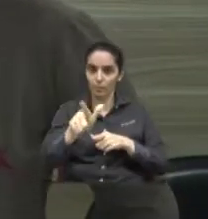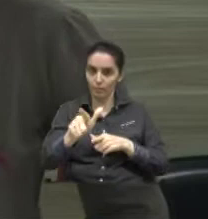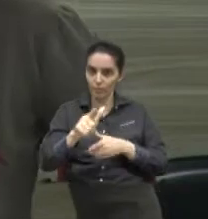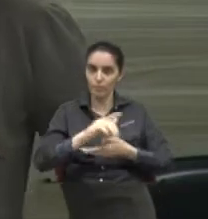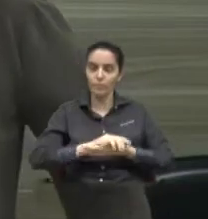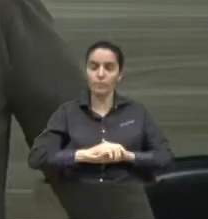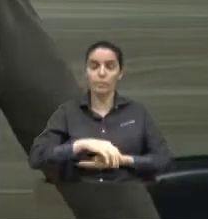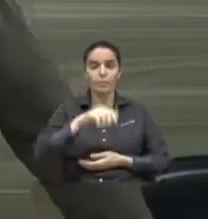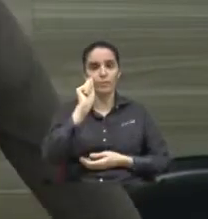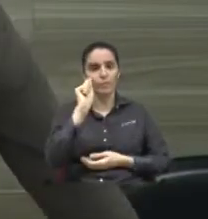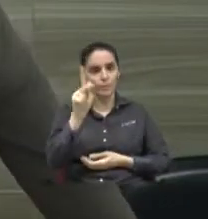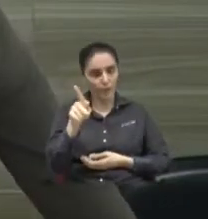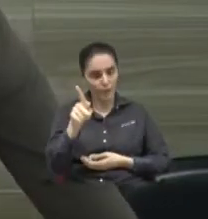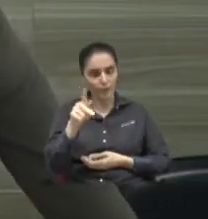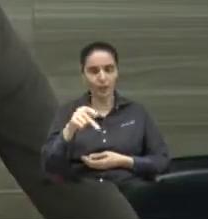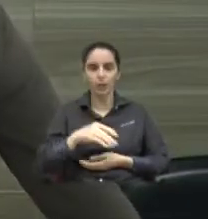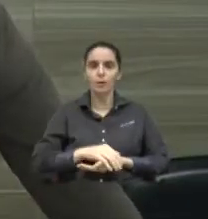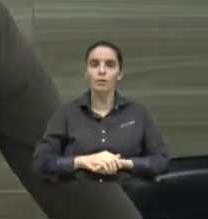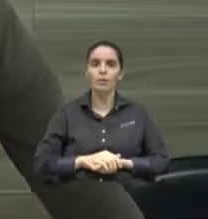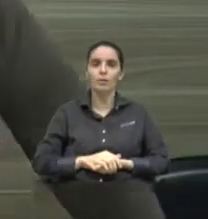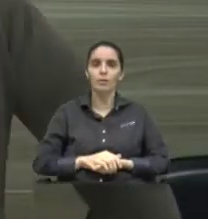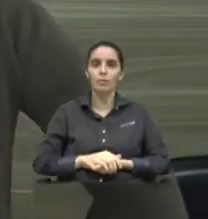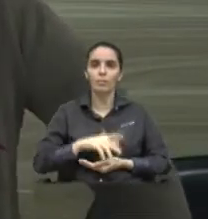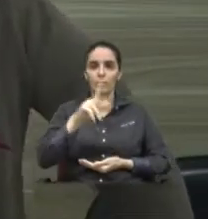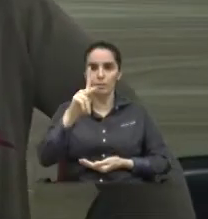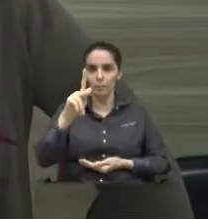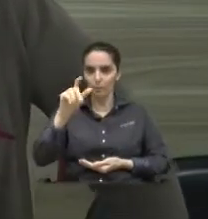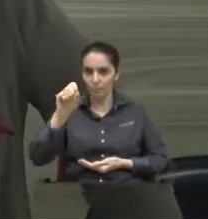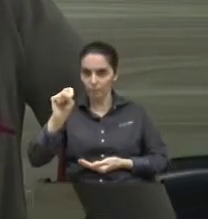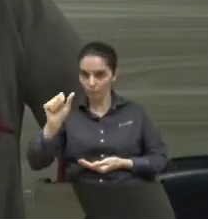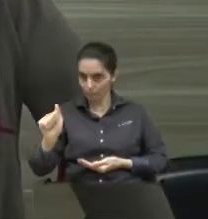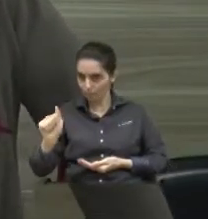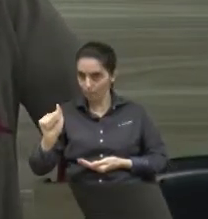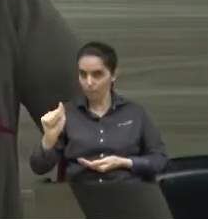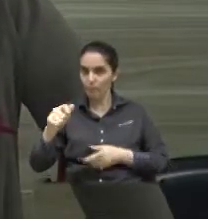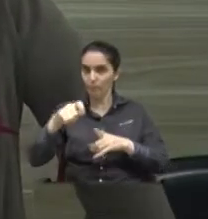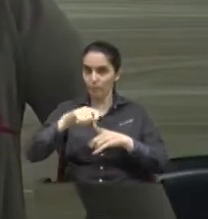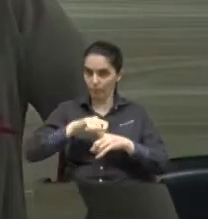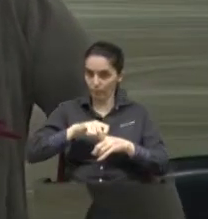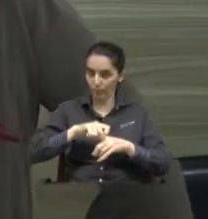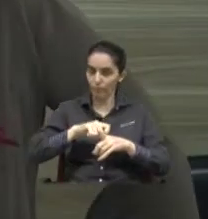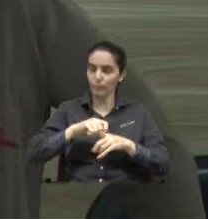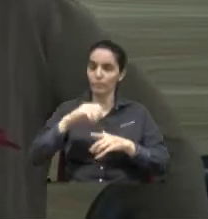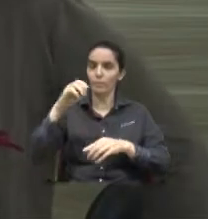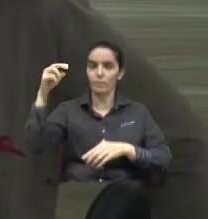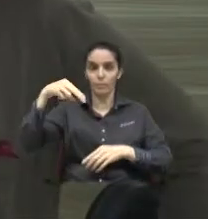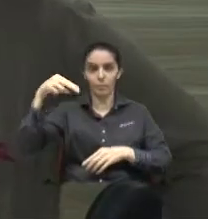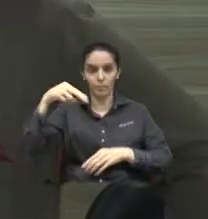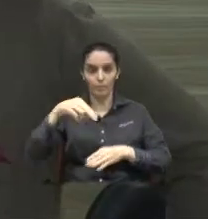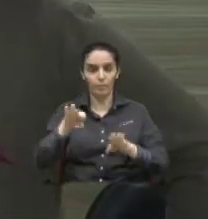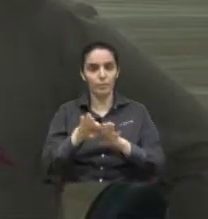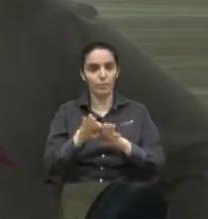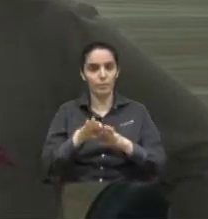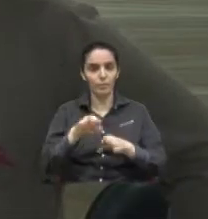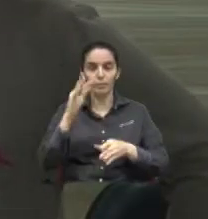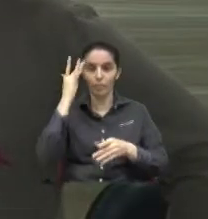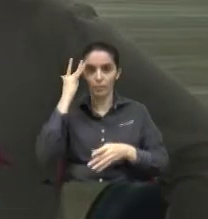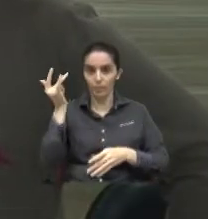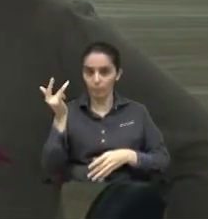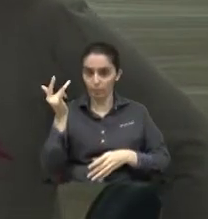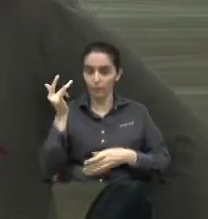fazendo novamente a coleta do PSA no mês que vem. E também dizer que amanhã